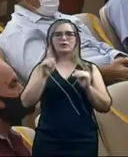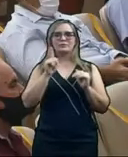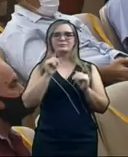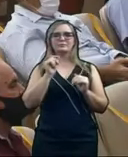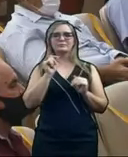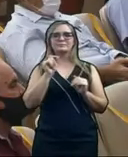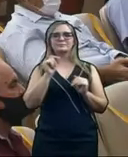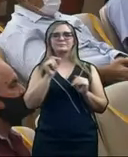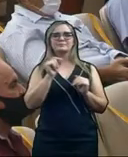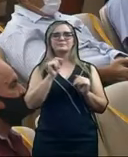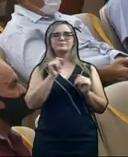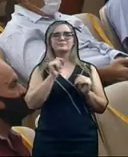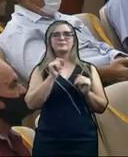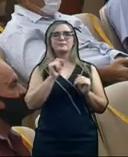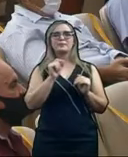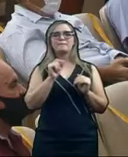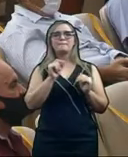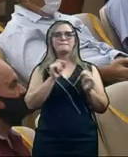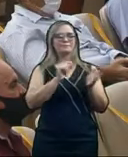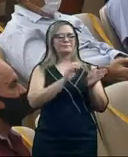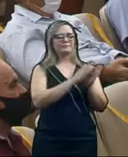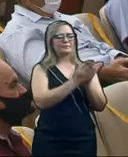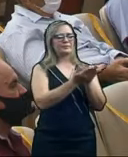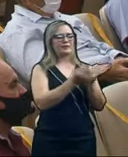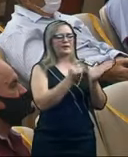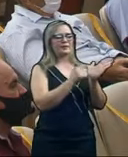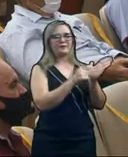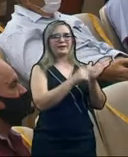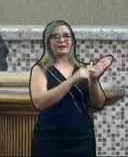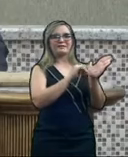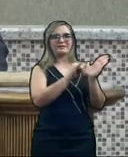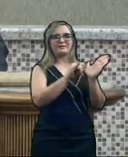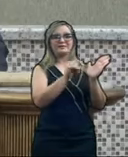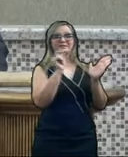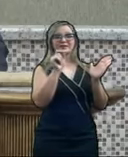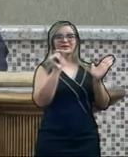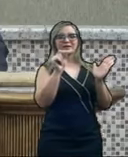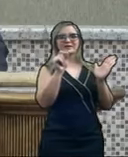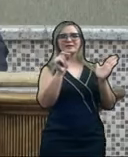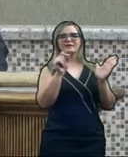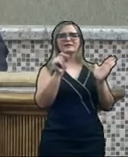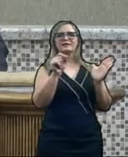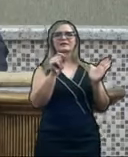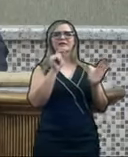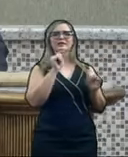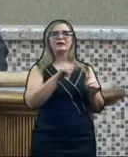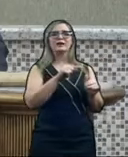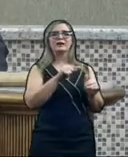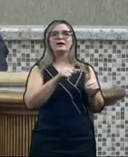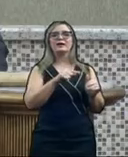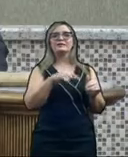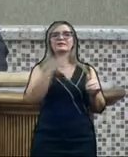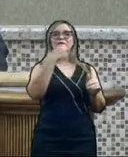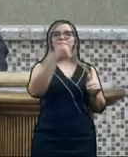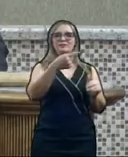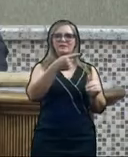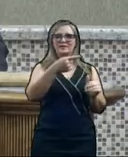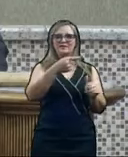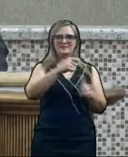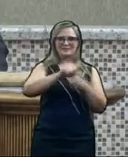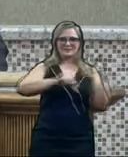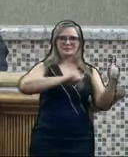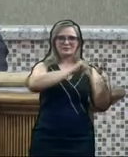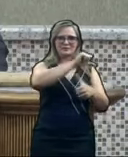é por essa mão poderosa Jacó deixa de lutar e a se apega com pranto e